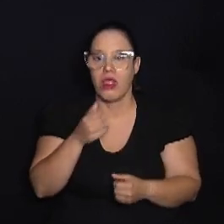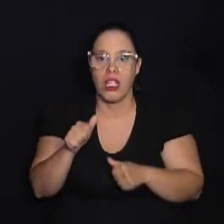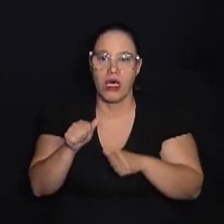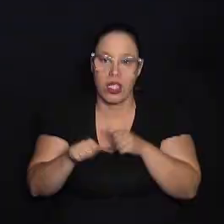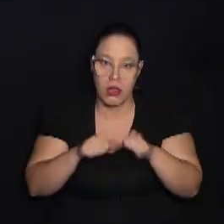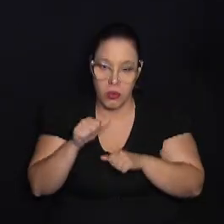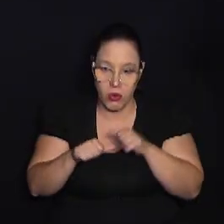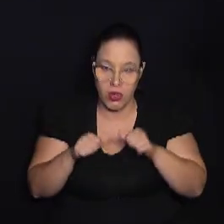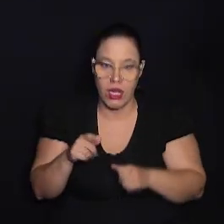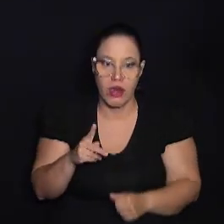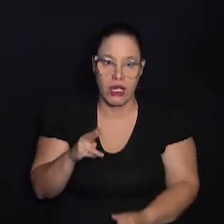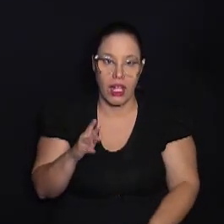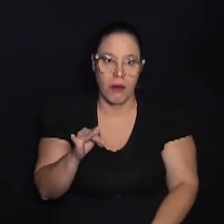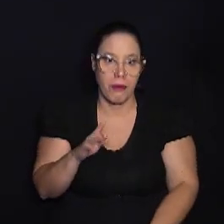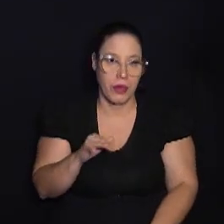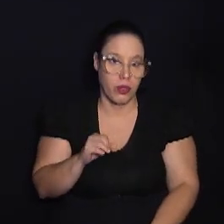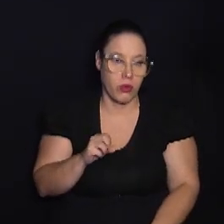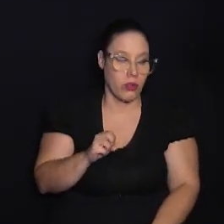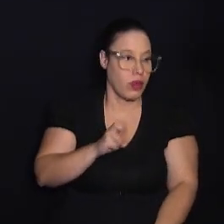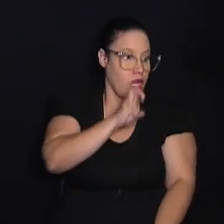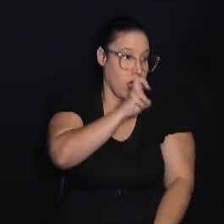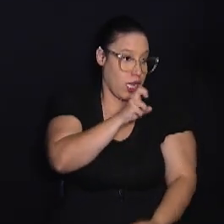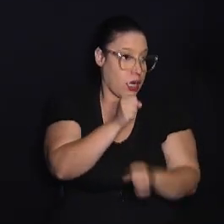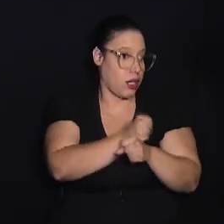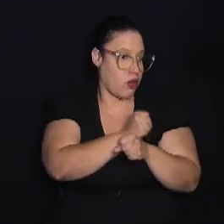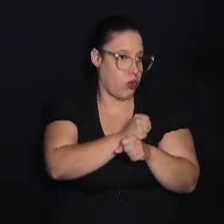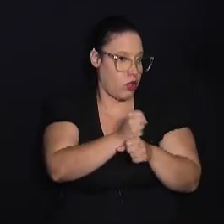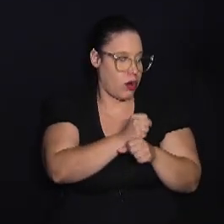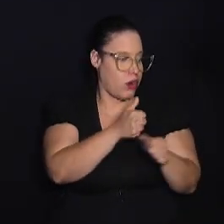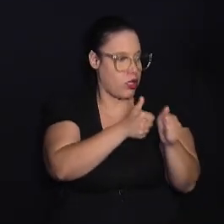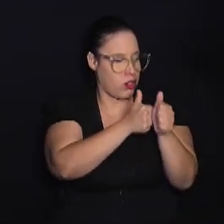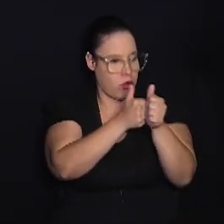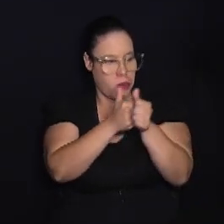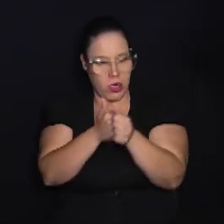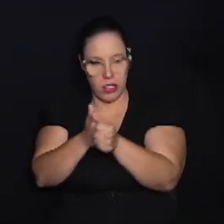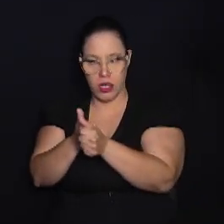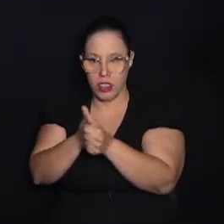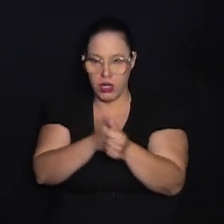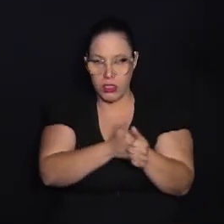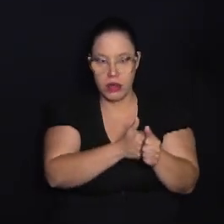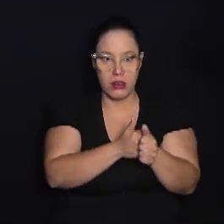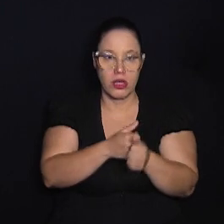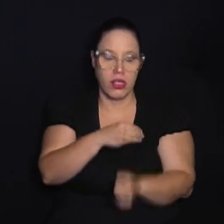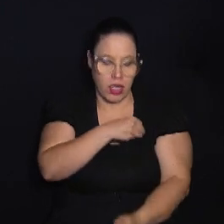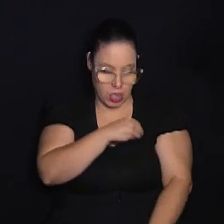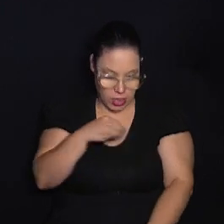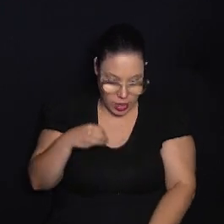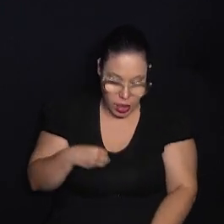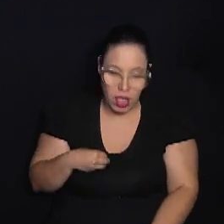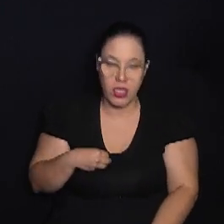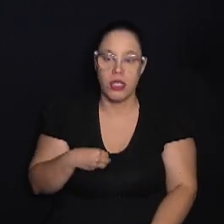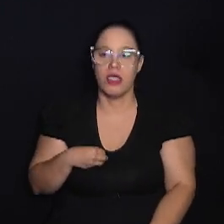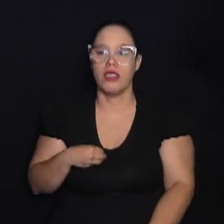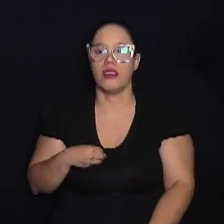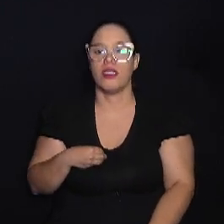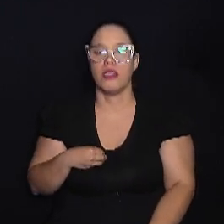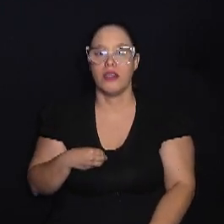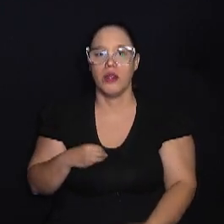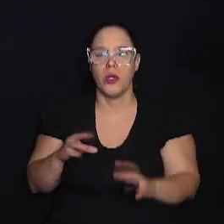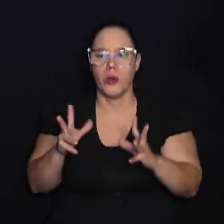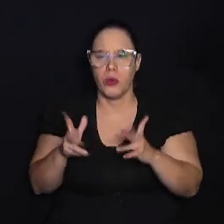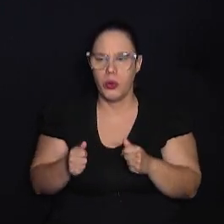risco maior de recidiva, principalmente se eles continuarem com os mesmos hábitos. Então, é um paciente que você tem que vigiar de perto, porque ele tem um